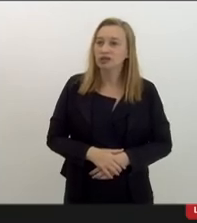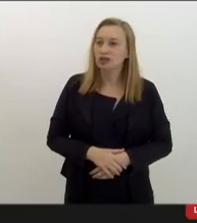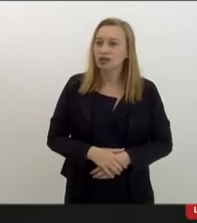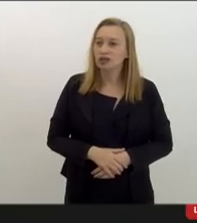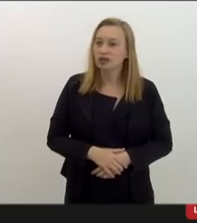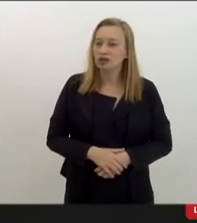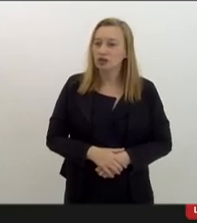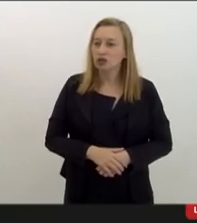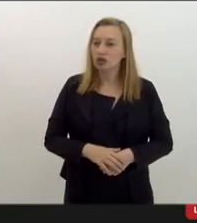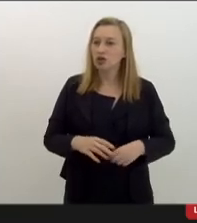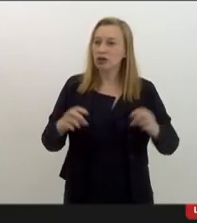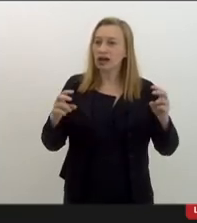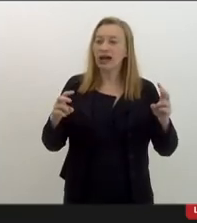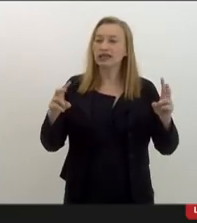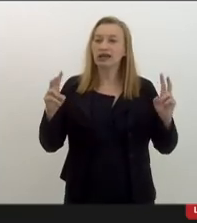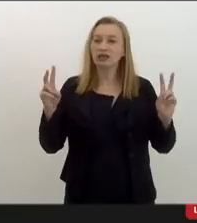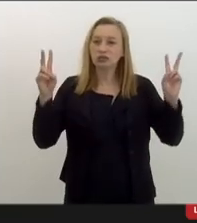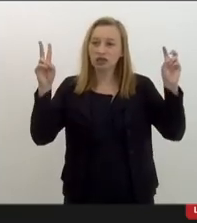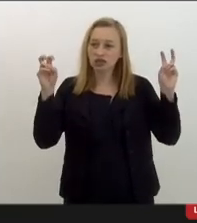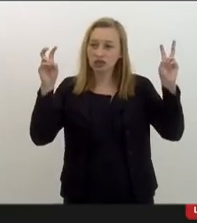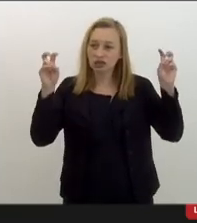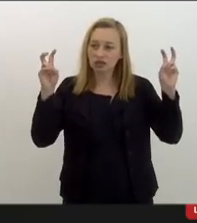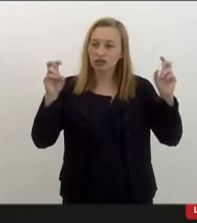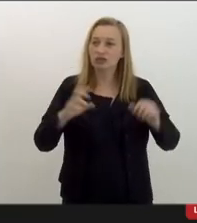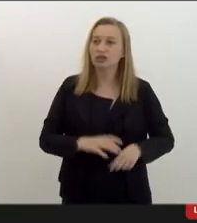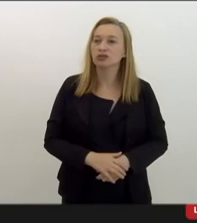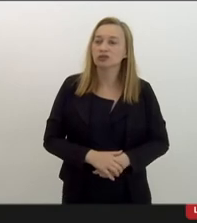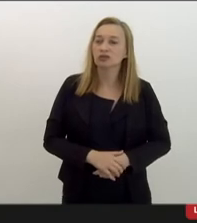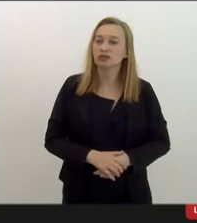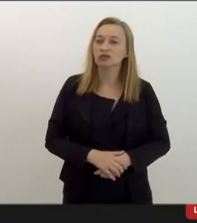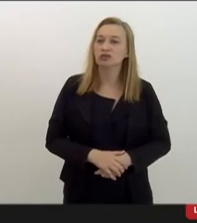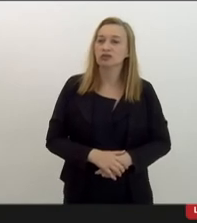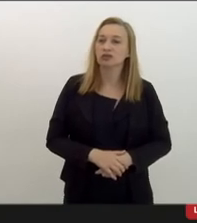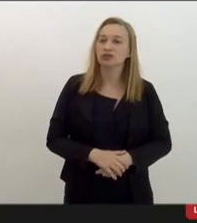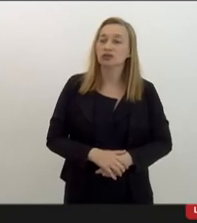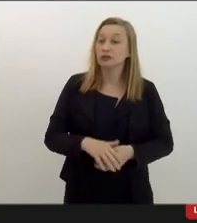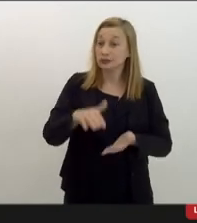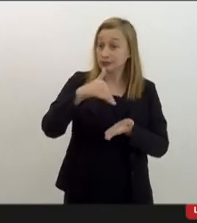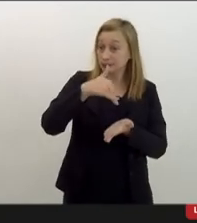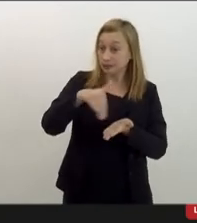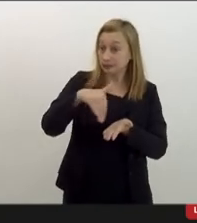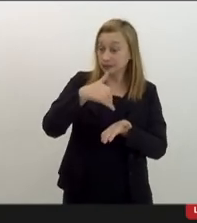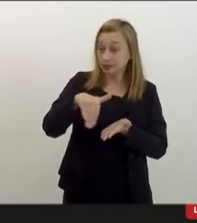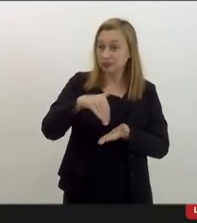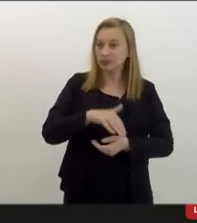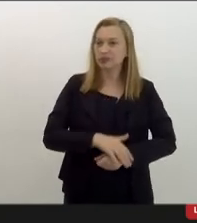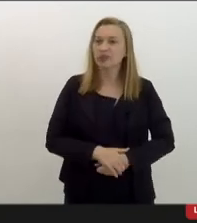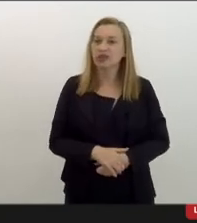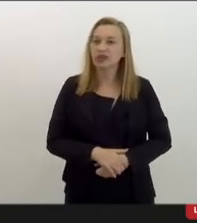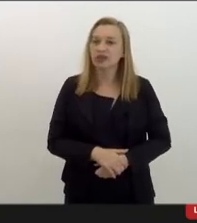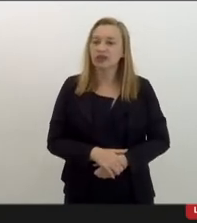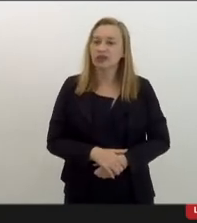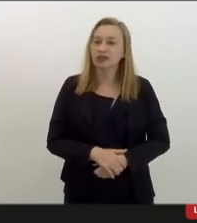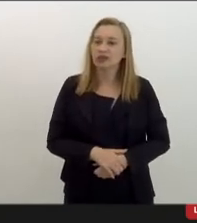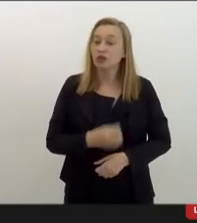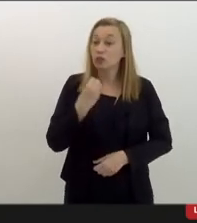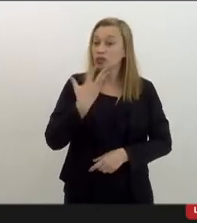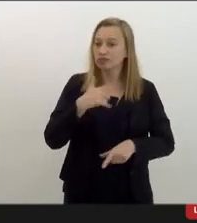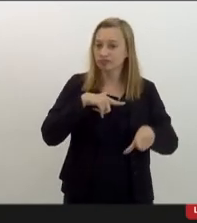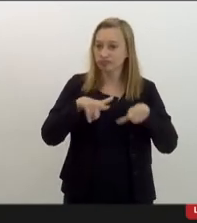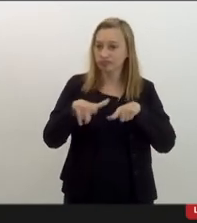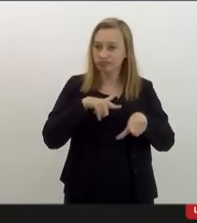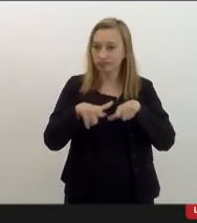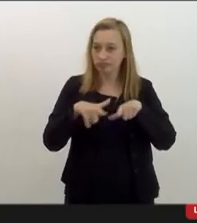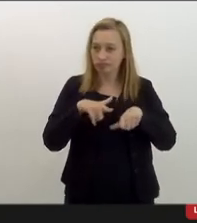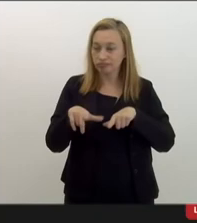mas eu não tenho dúvida equipe do secretário é que faz um bom trabalho